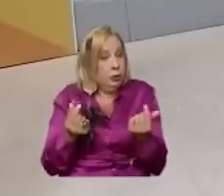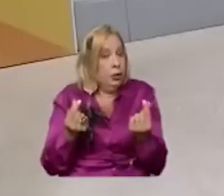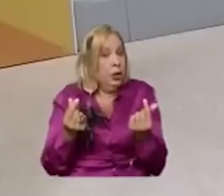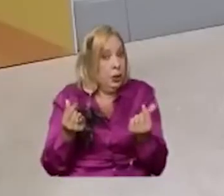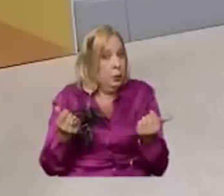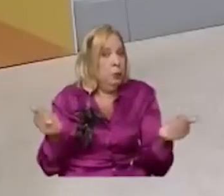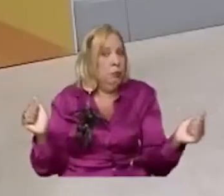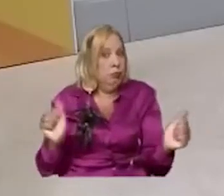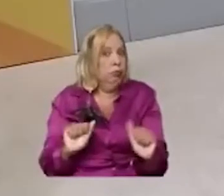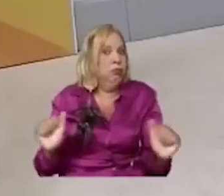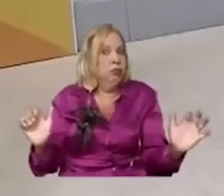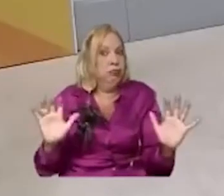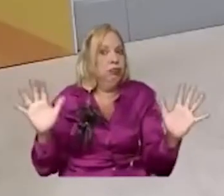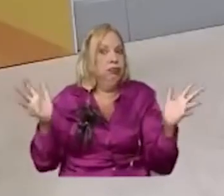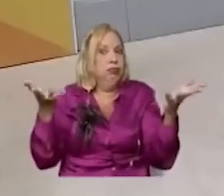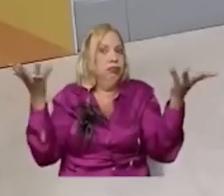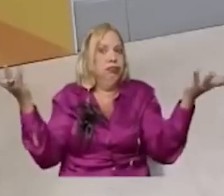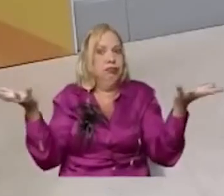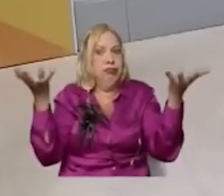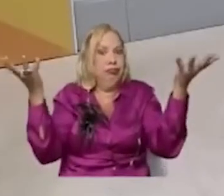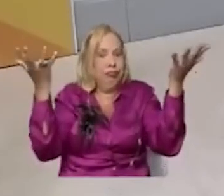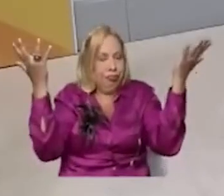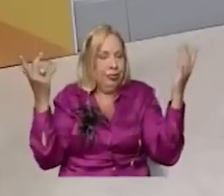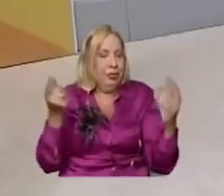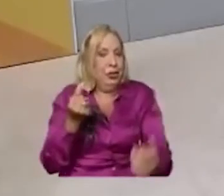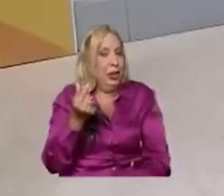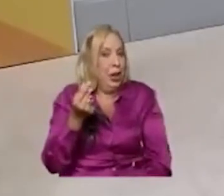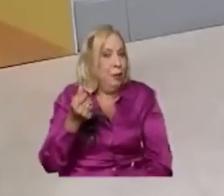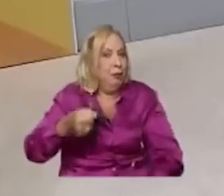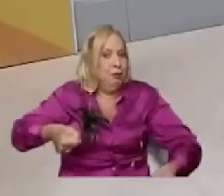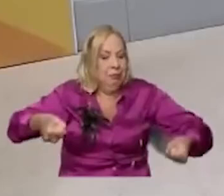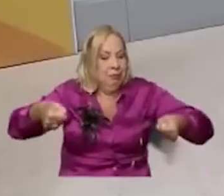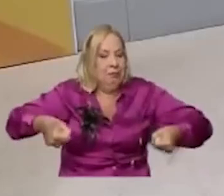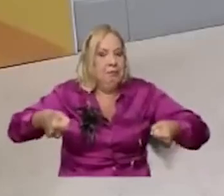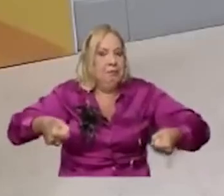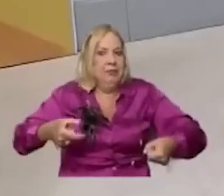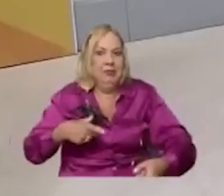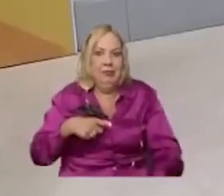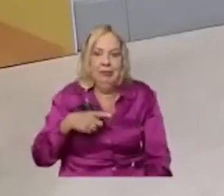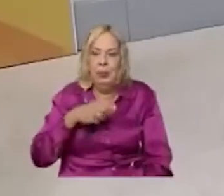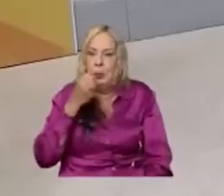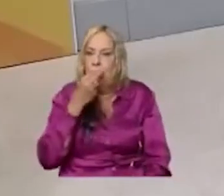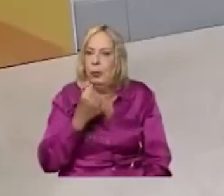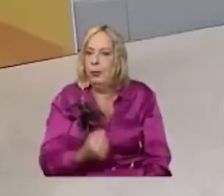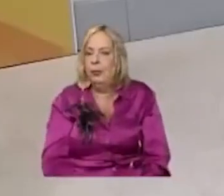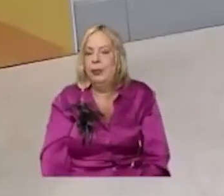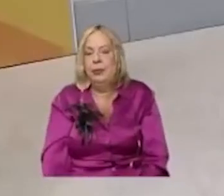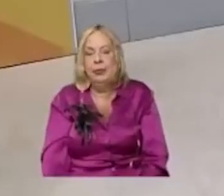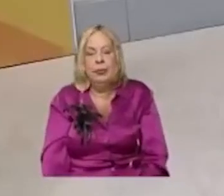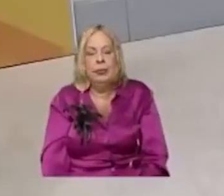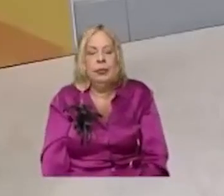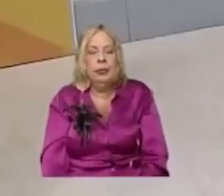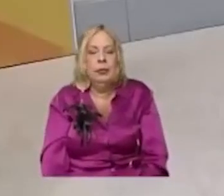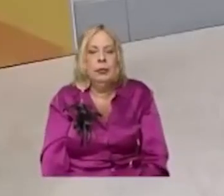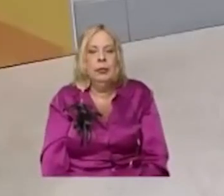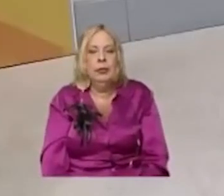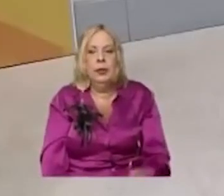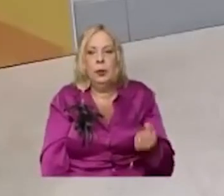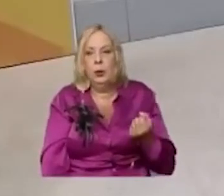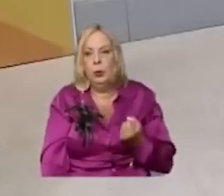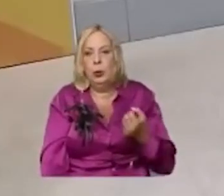muito, muito dinheiro, viu? Será que agora vai sair já com essa bolinha? Estamos esperando aí por uma bolinha. Será que é